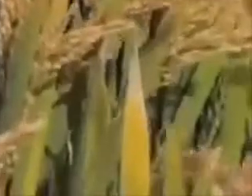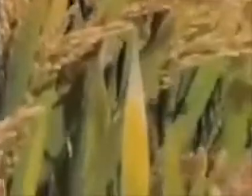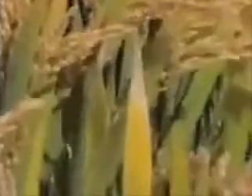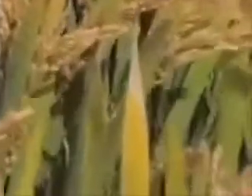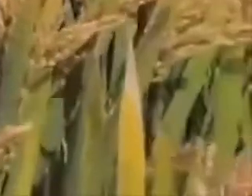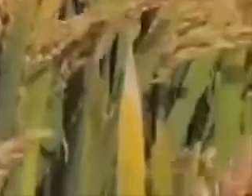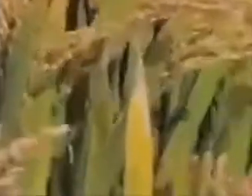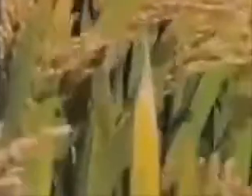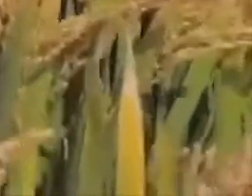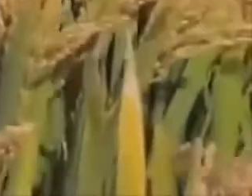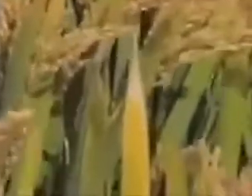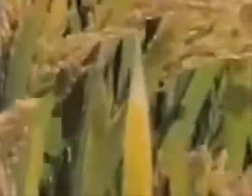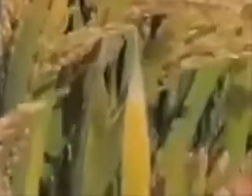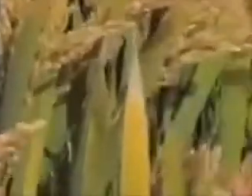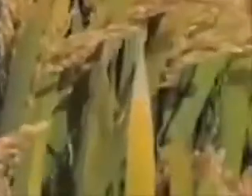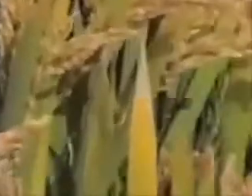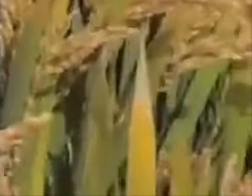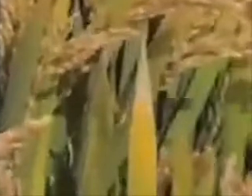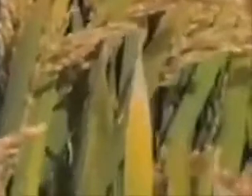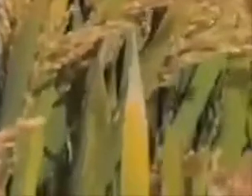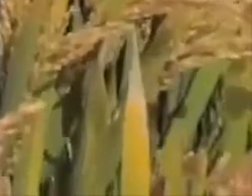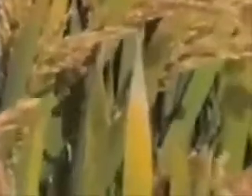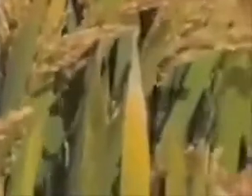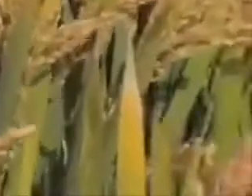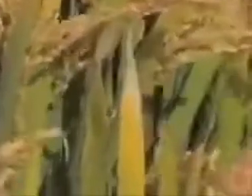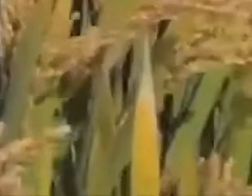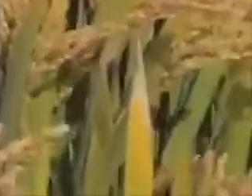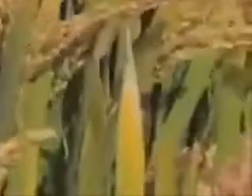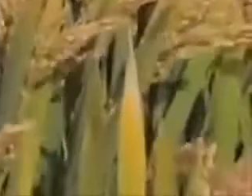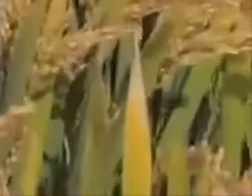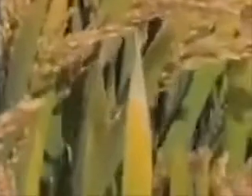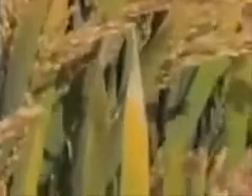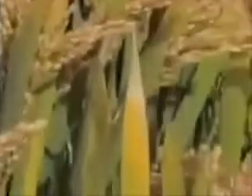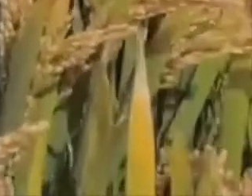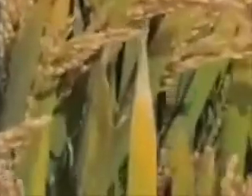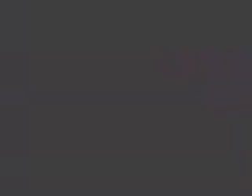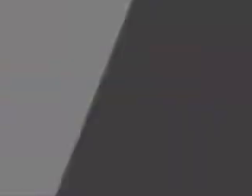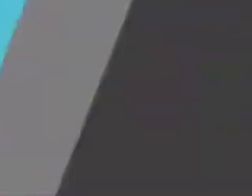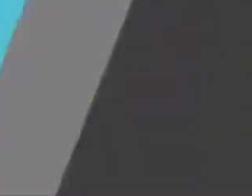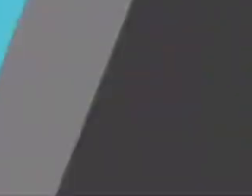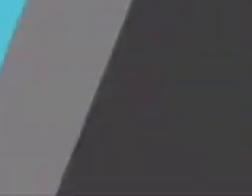de tecnologia desse Brasilzão. Ah, tia velho.